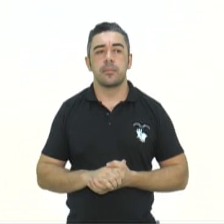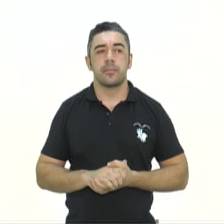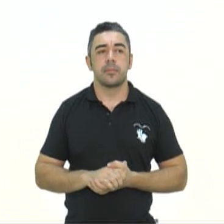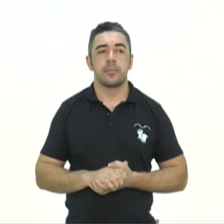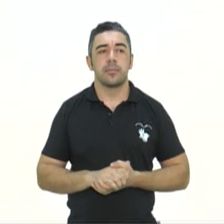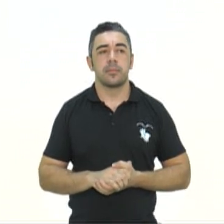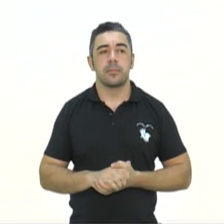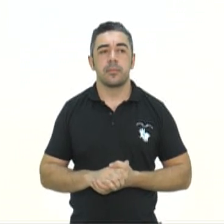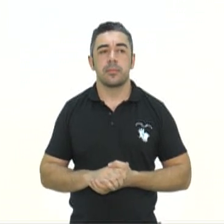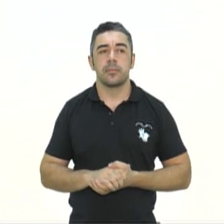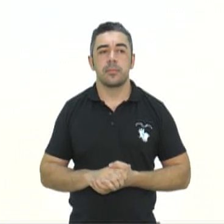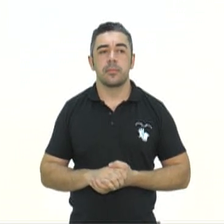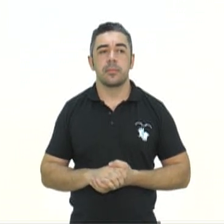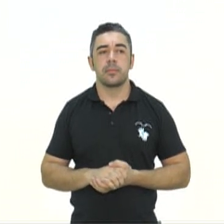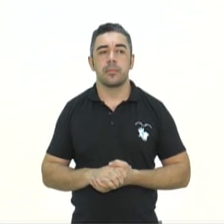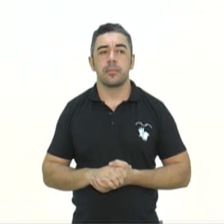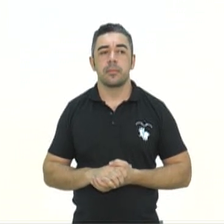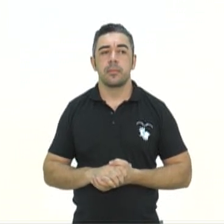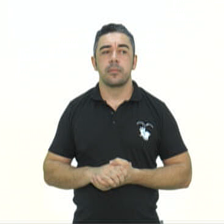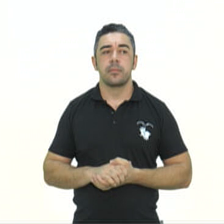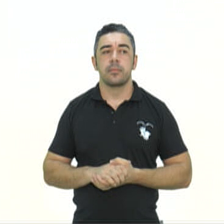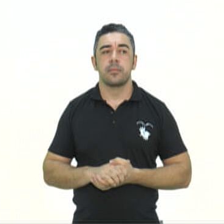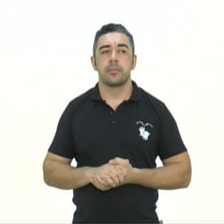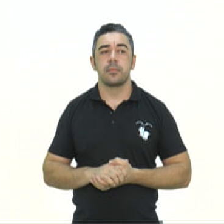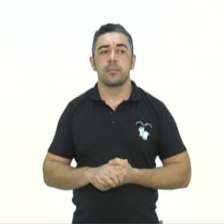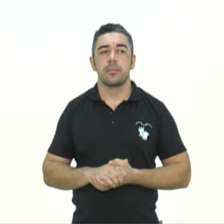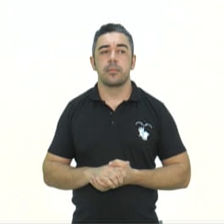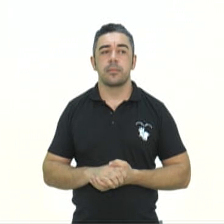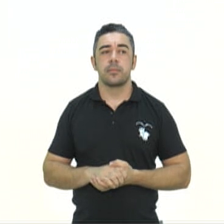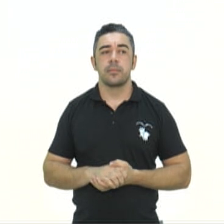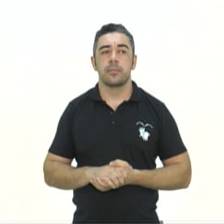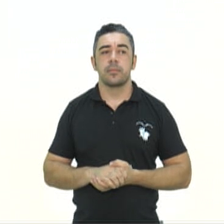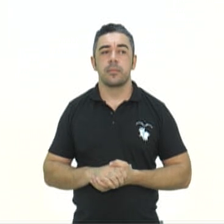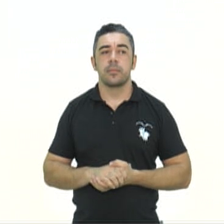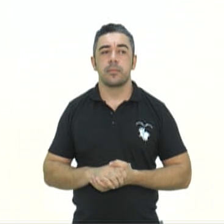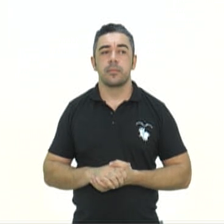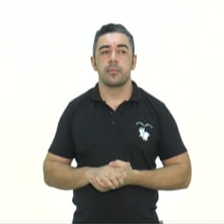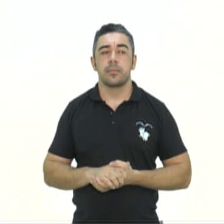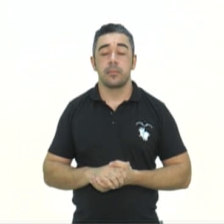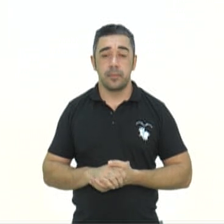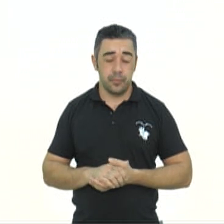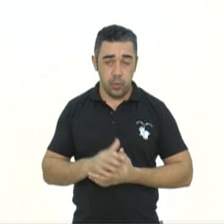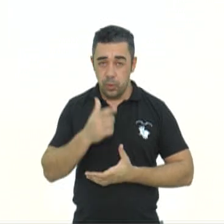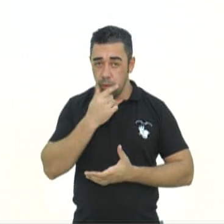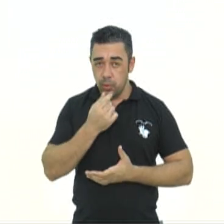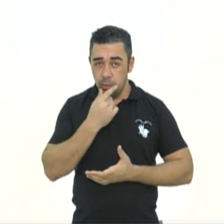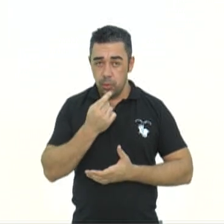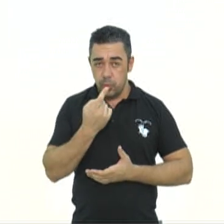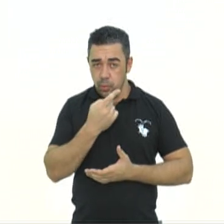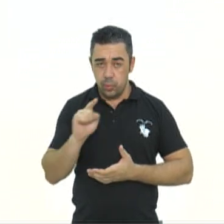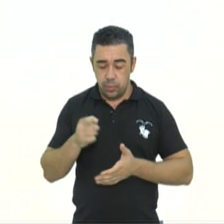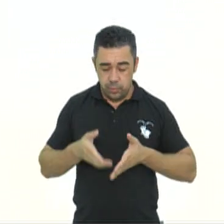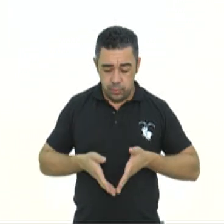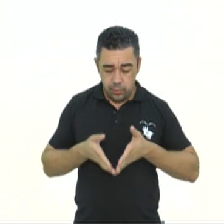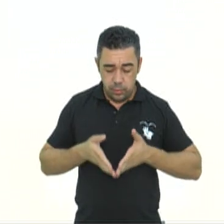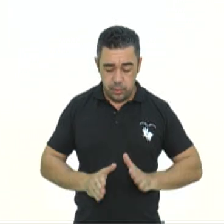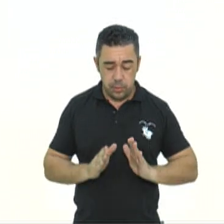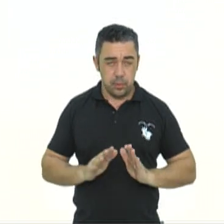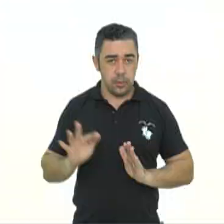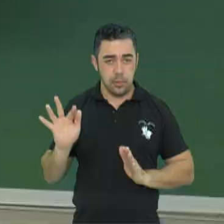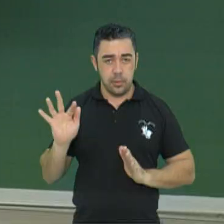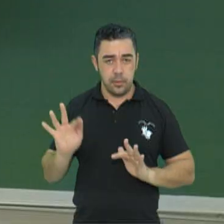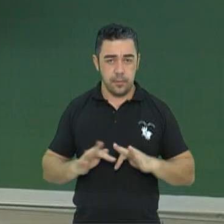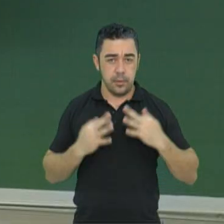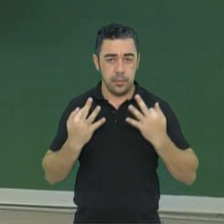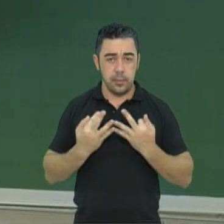para examinarlo. Era uma cola de cerdo. O nascimento do último membro da família